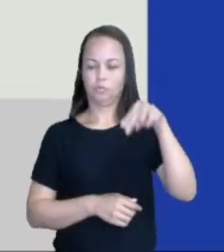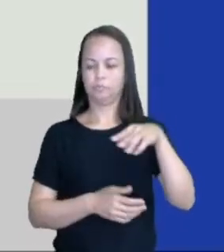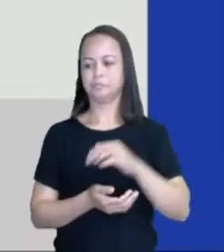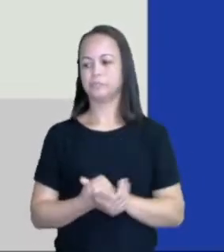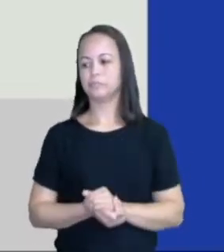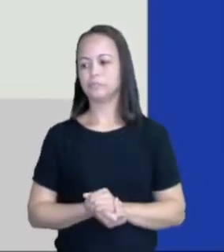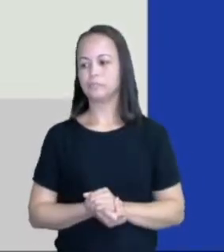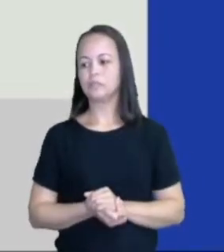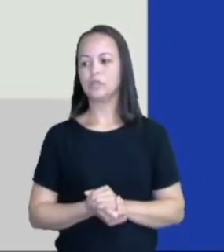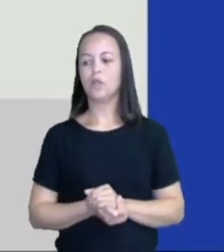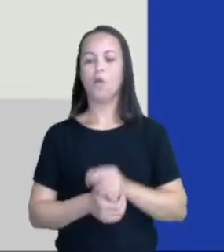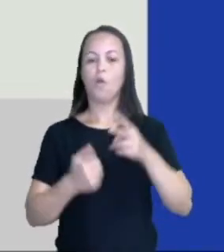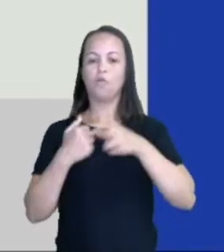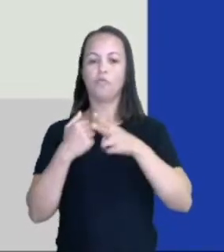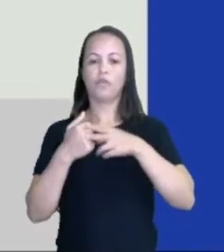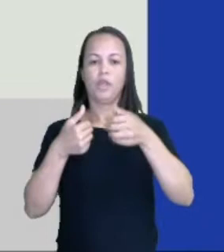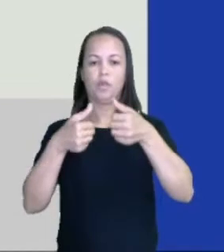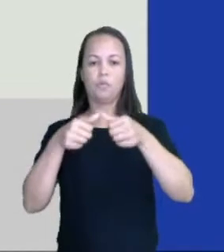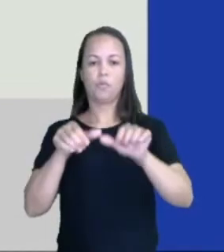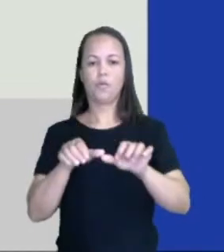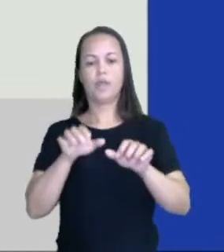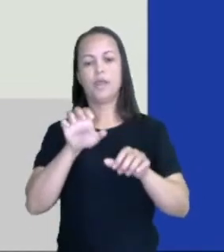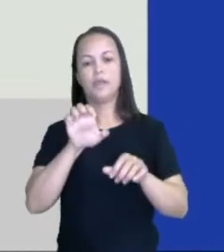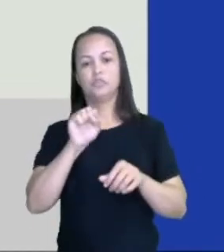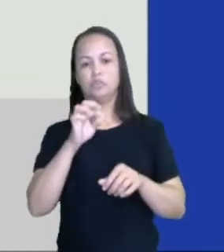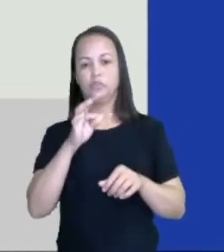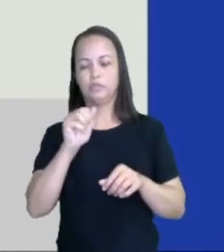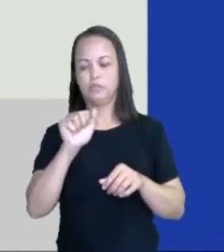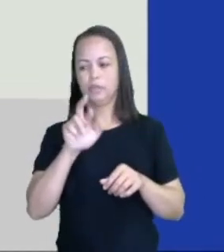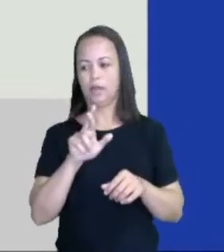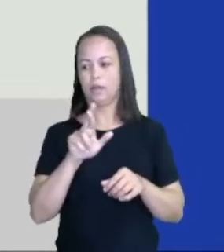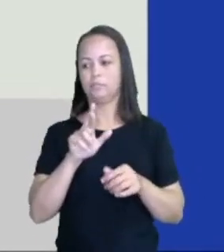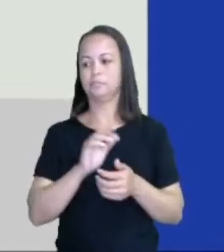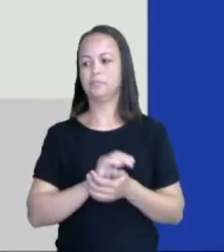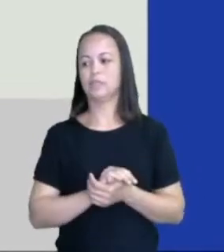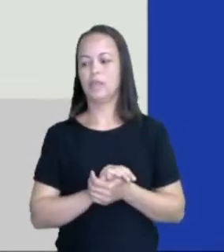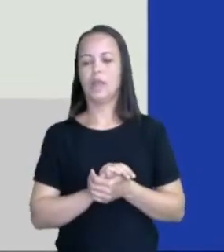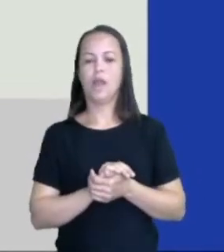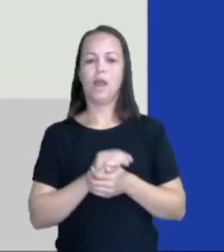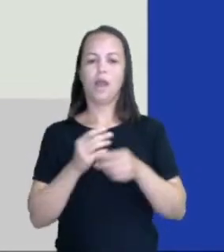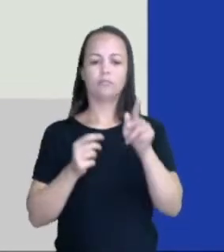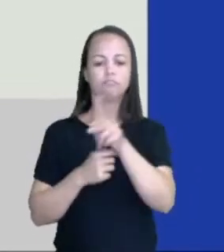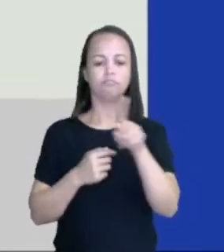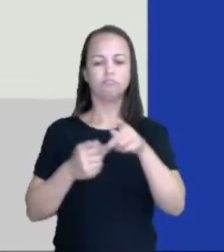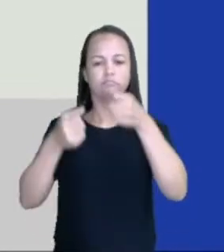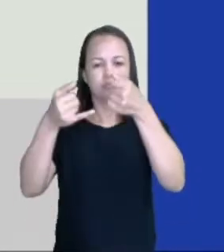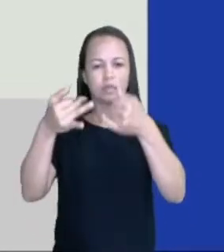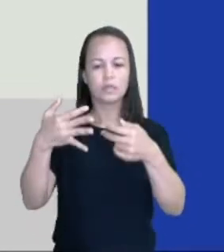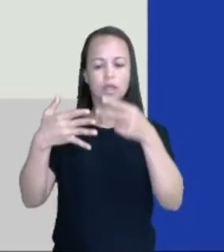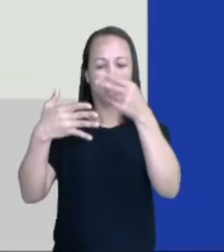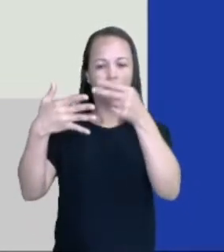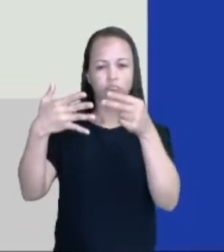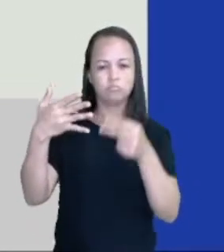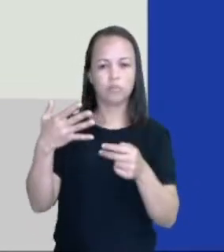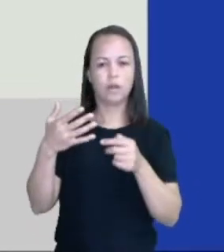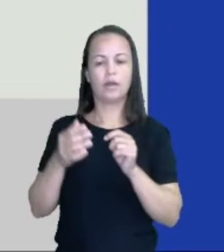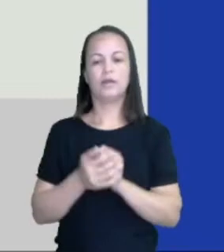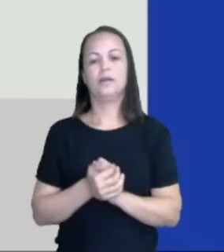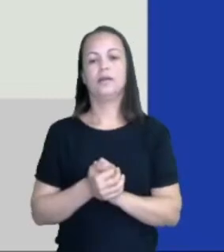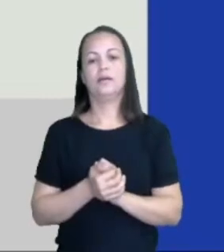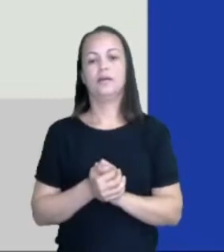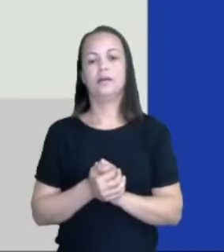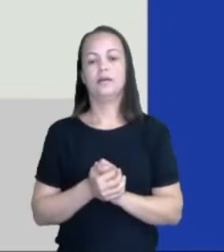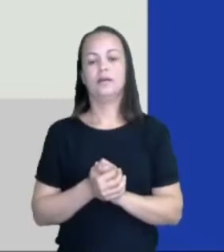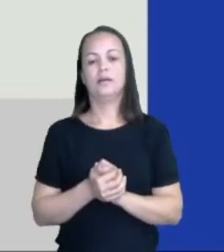y usted está, nosotros estamos, vosotros estáis, ellos, ellas